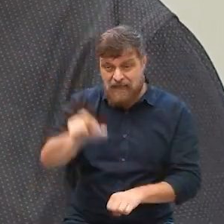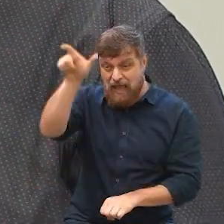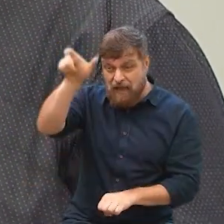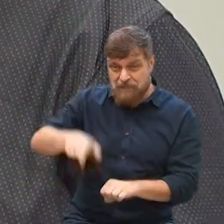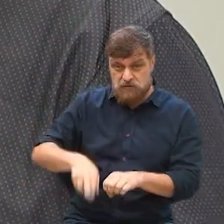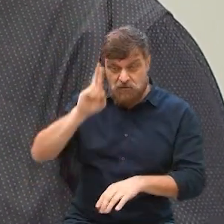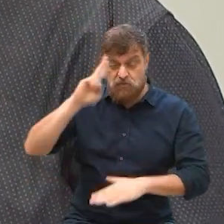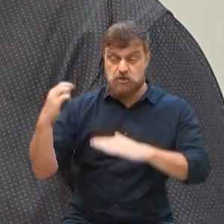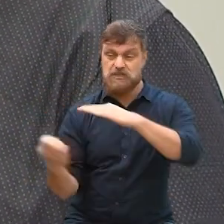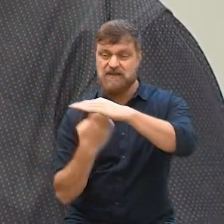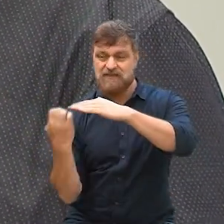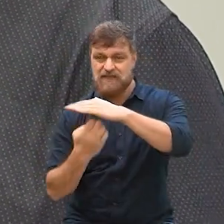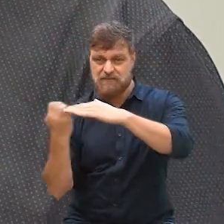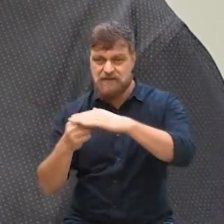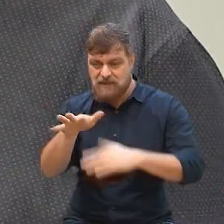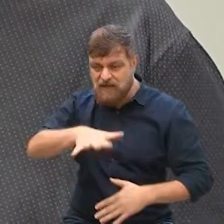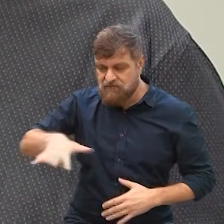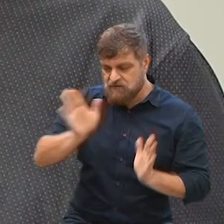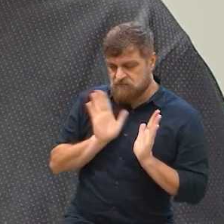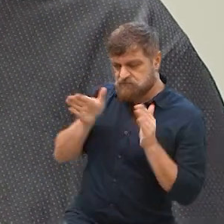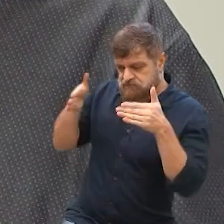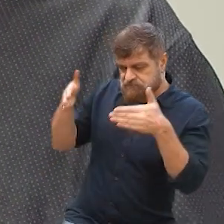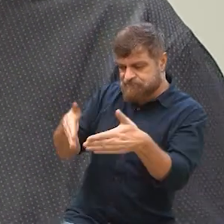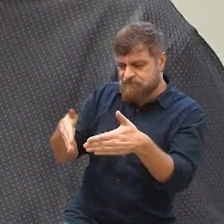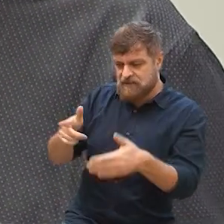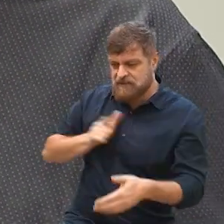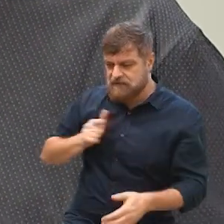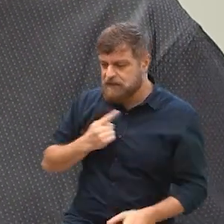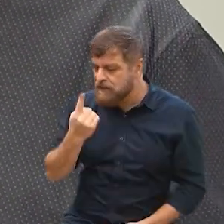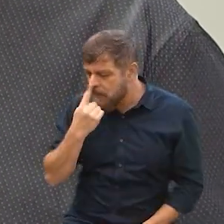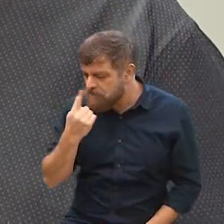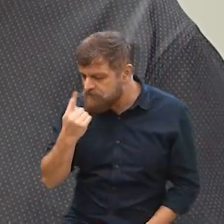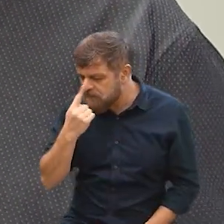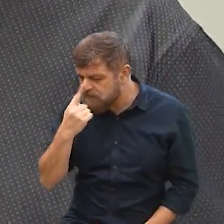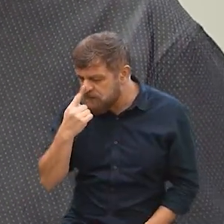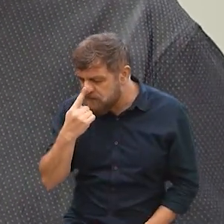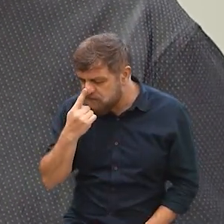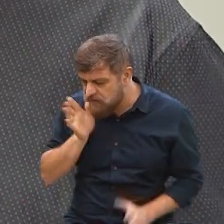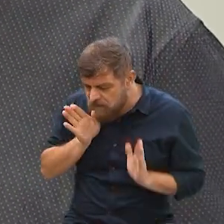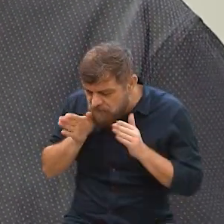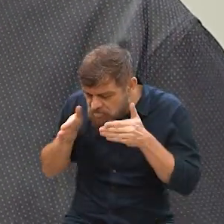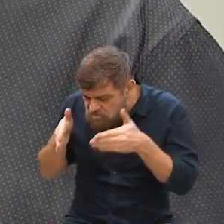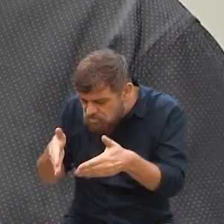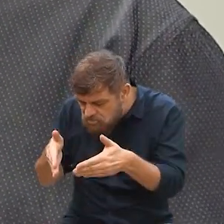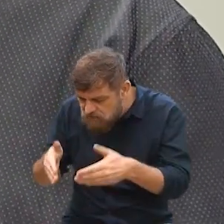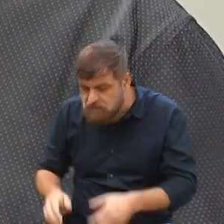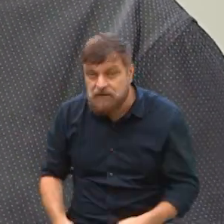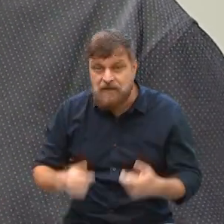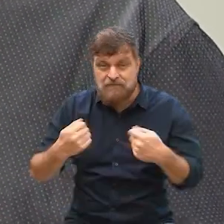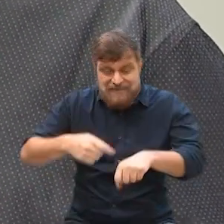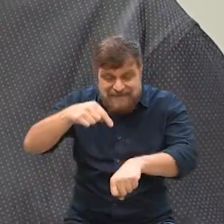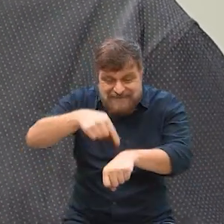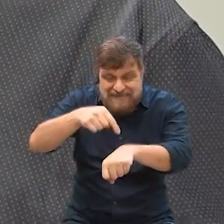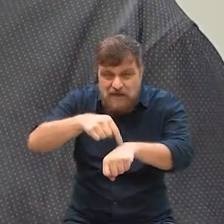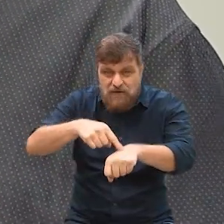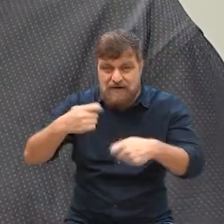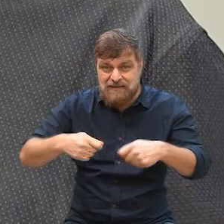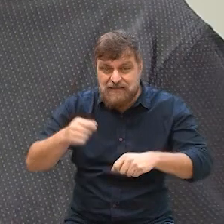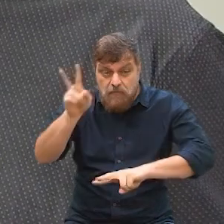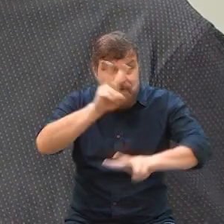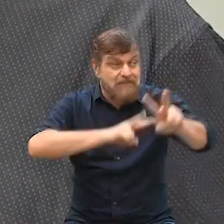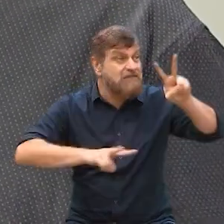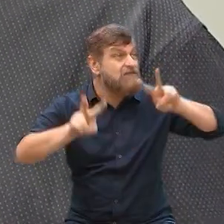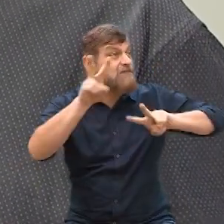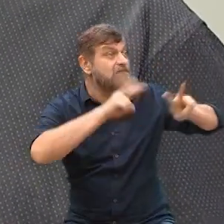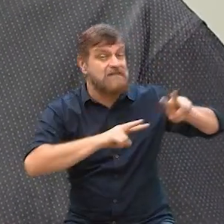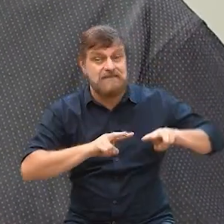vezes ele acaba defendendo muito mais aquilo que ele tem mais aptidão, aquilo que ele gosta mais. E nesse momento ele vai ter que ter uma visão